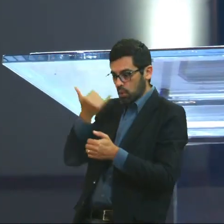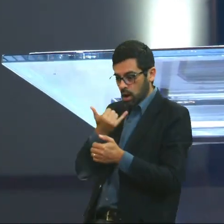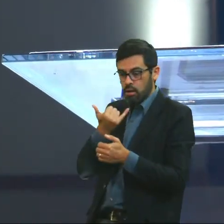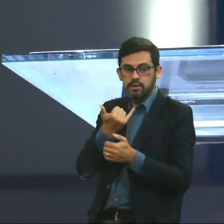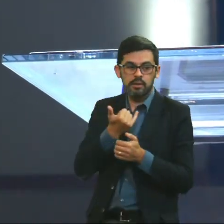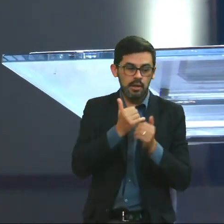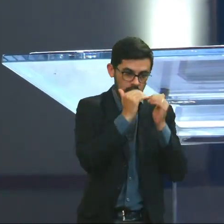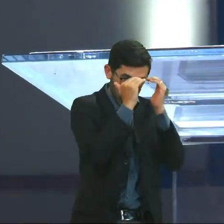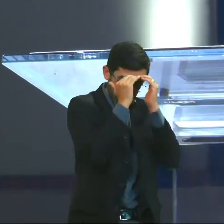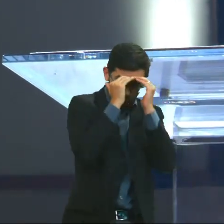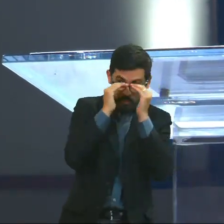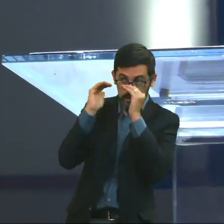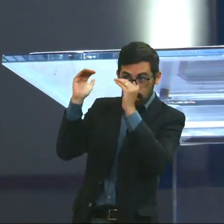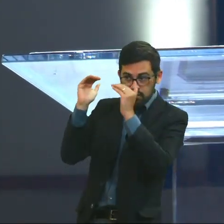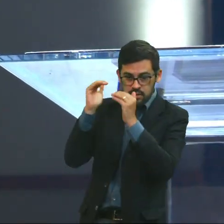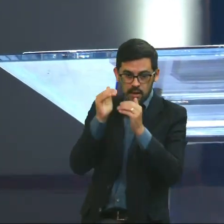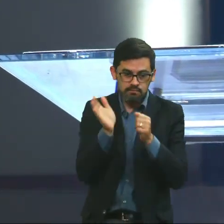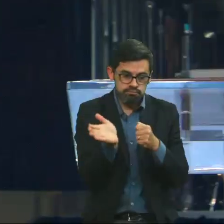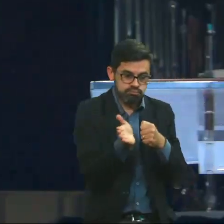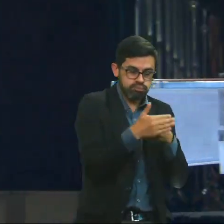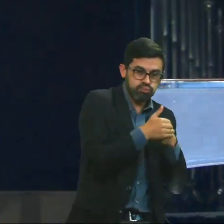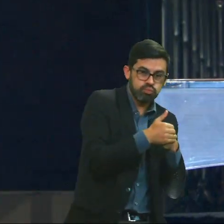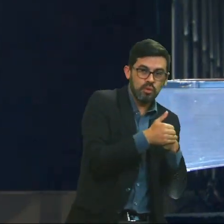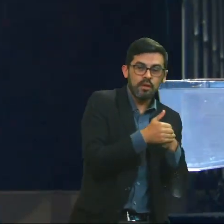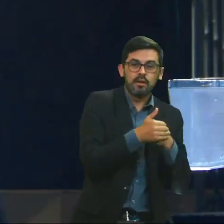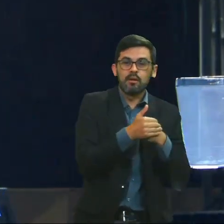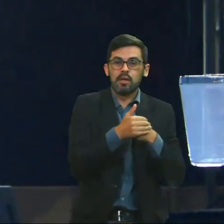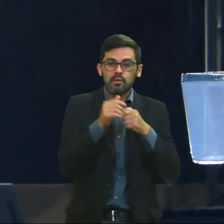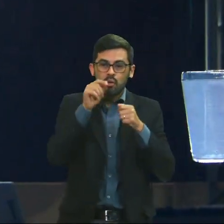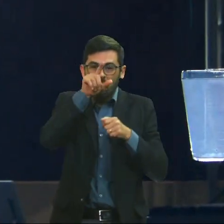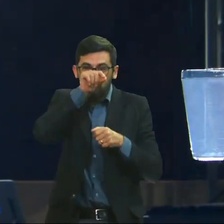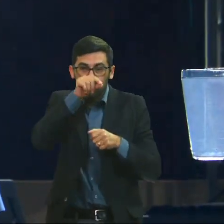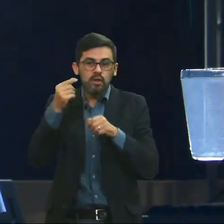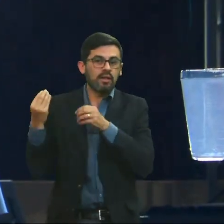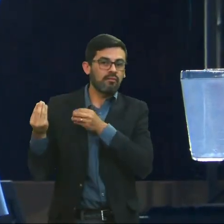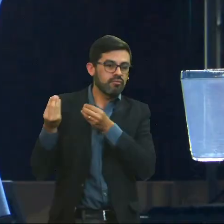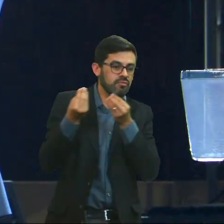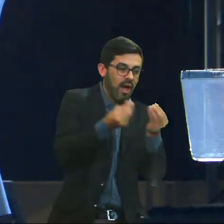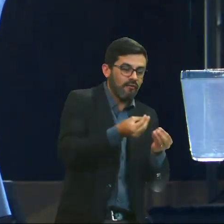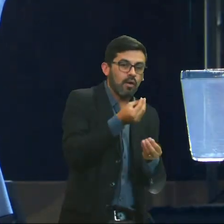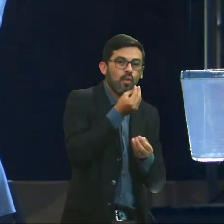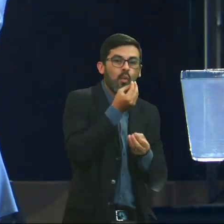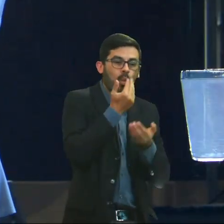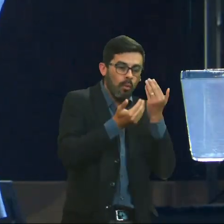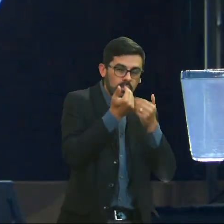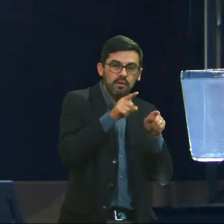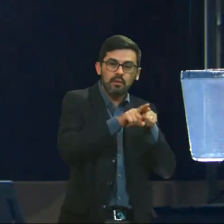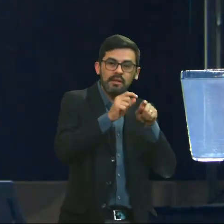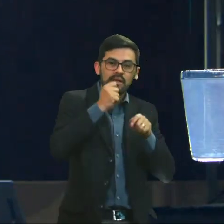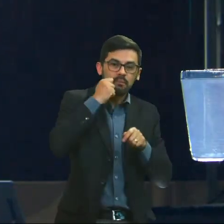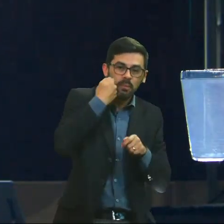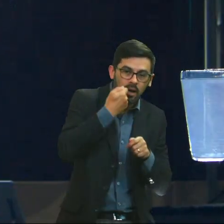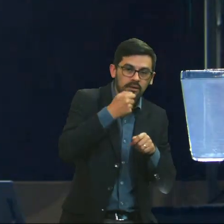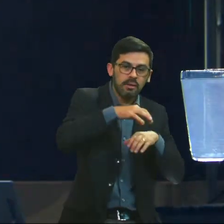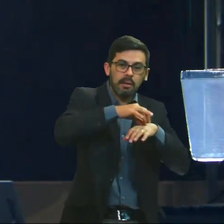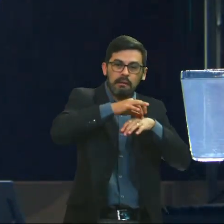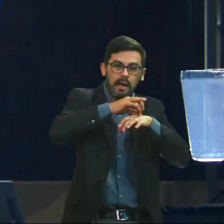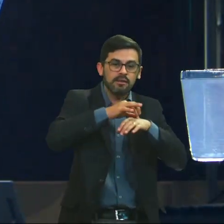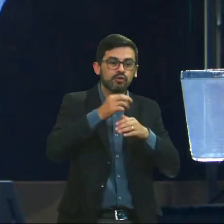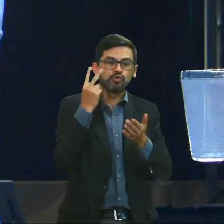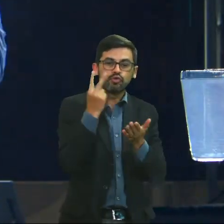vai para Querite, o que acontece? Os corvos o alimentavam, traziam pão e carne, de manhã e no final da